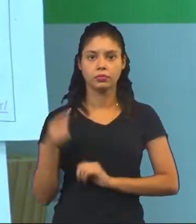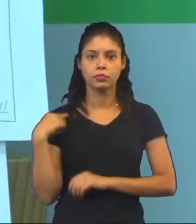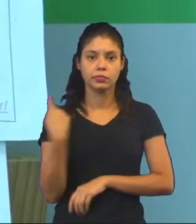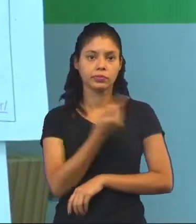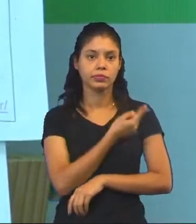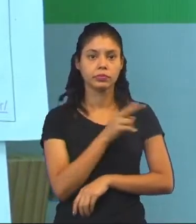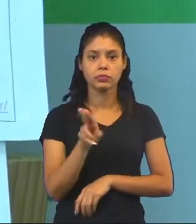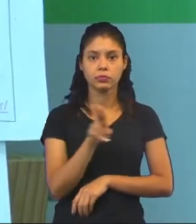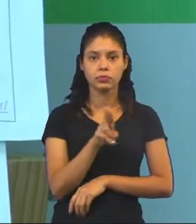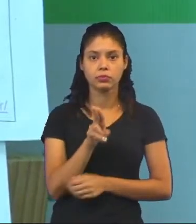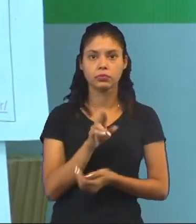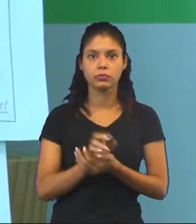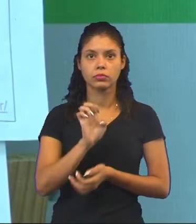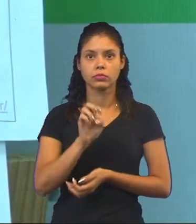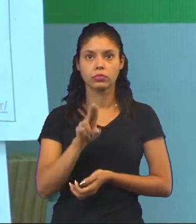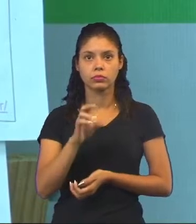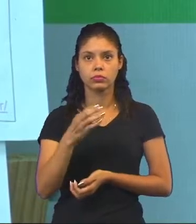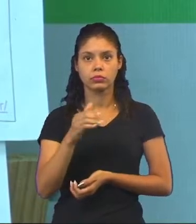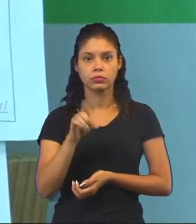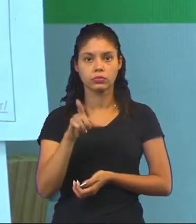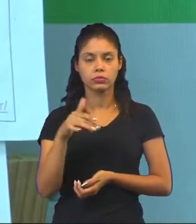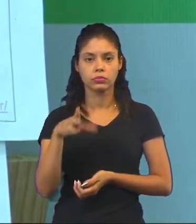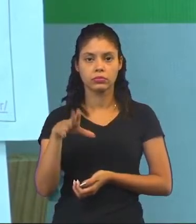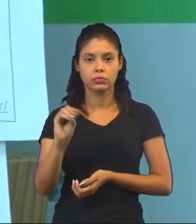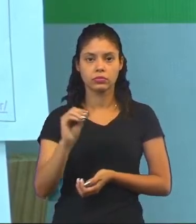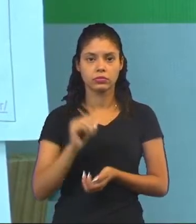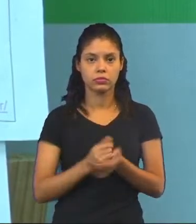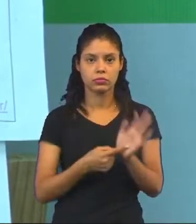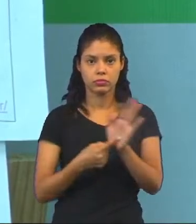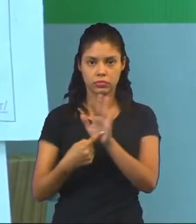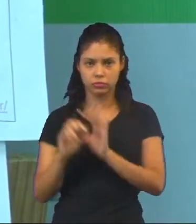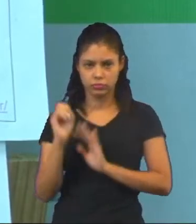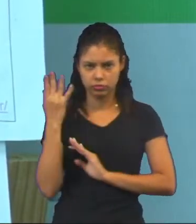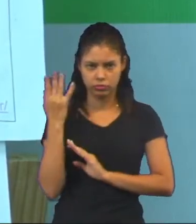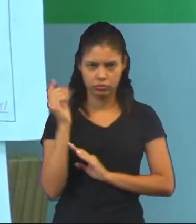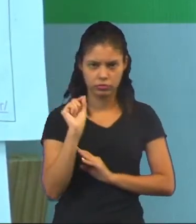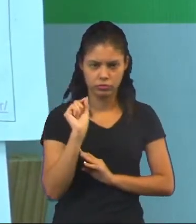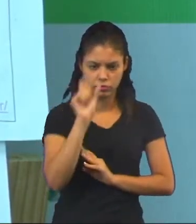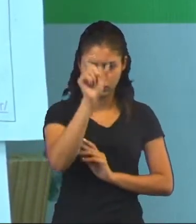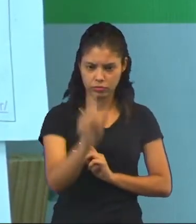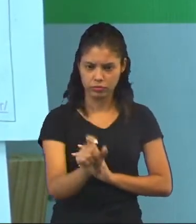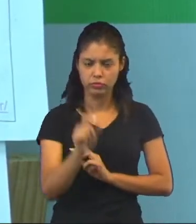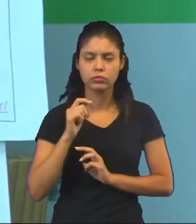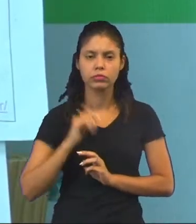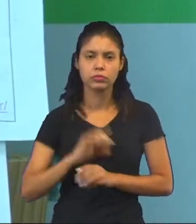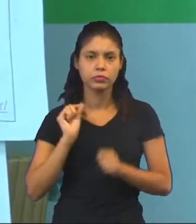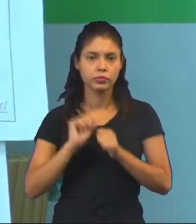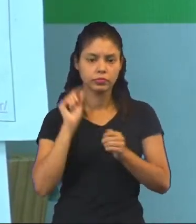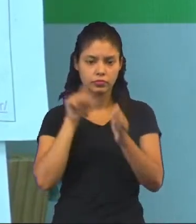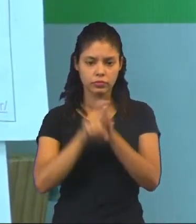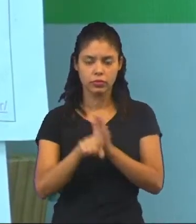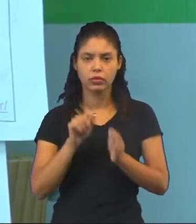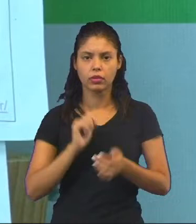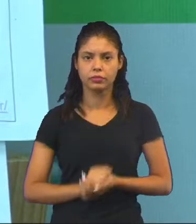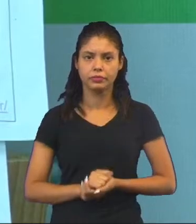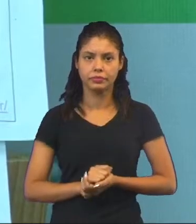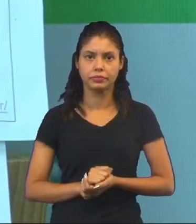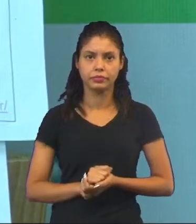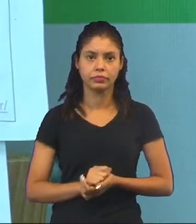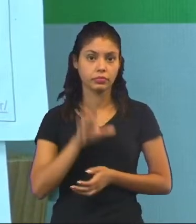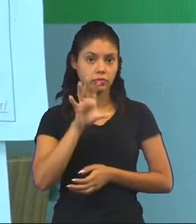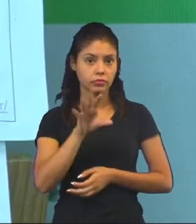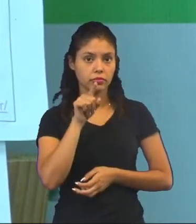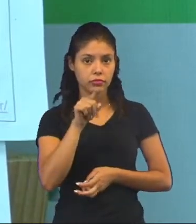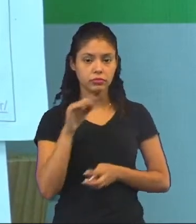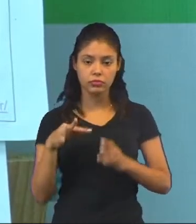chama de verbo de enunciação. Aqui no caso, ó, indicou que o personagem, no caso, vai fazer uma pergunta. E